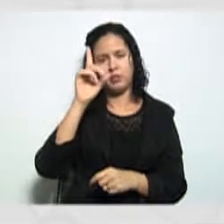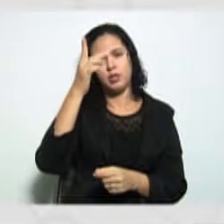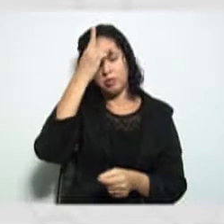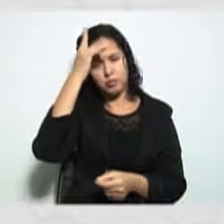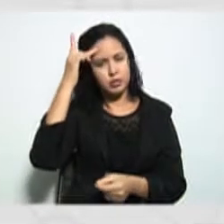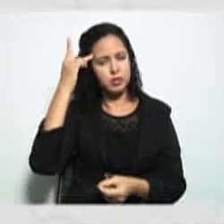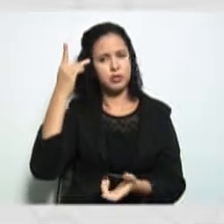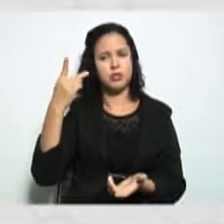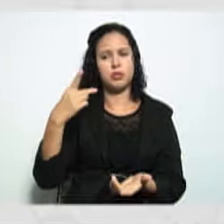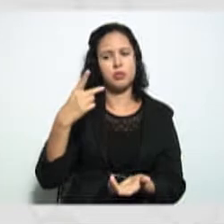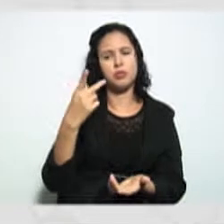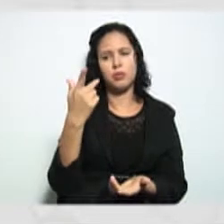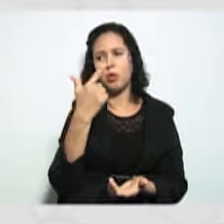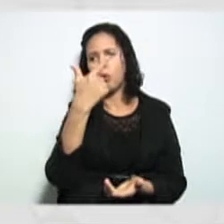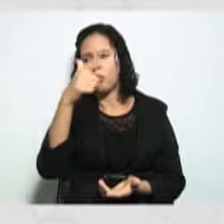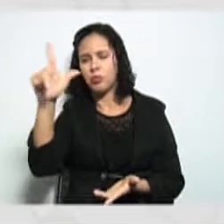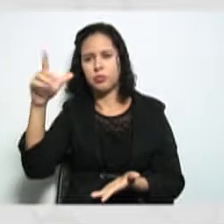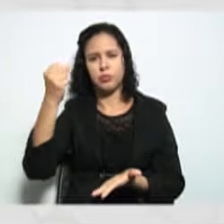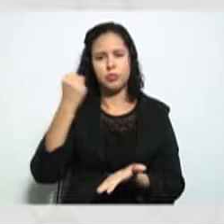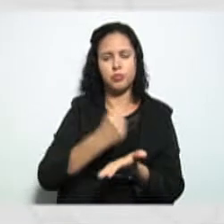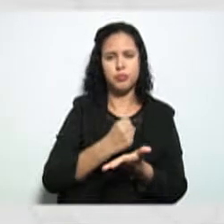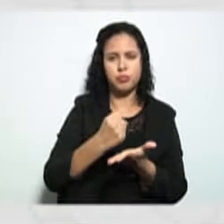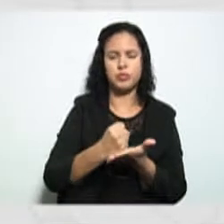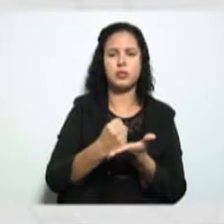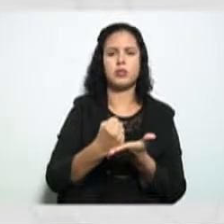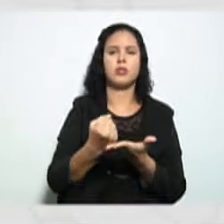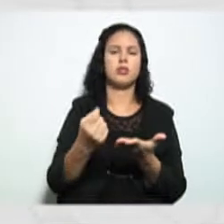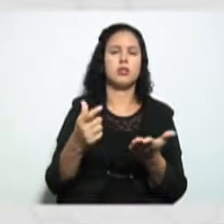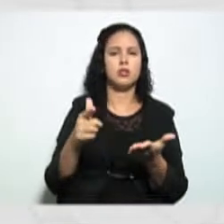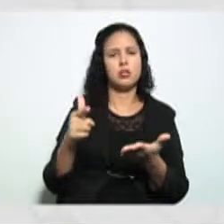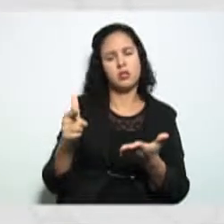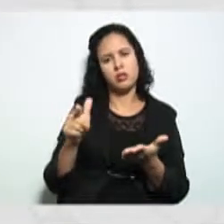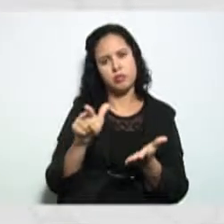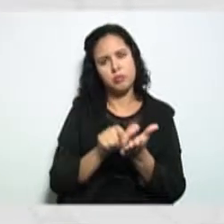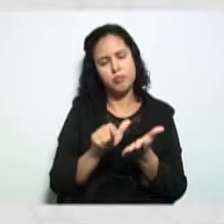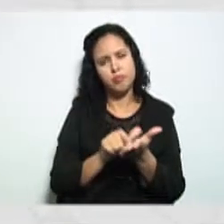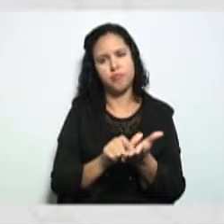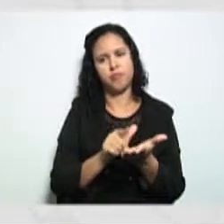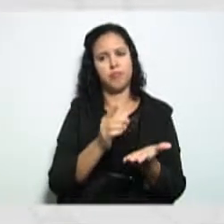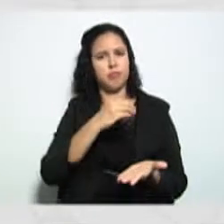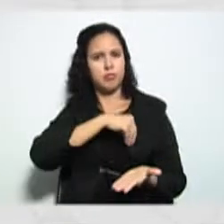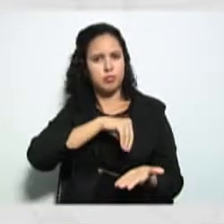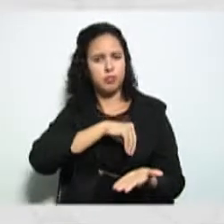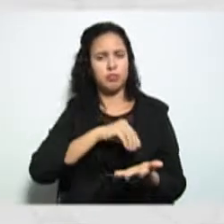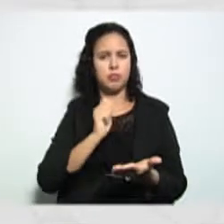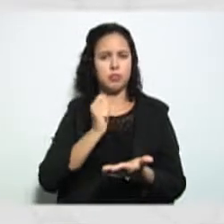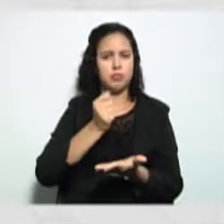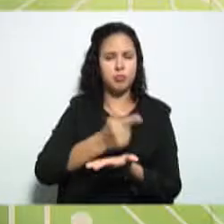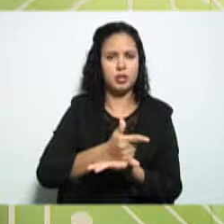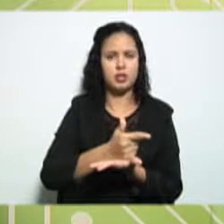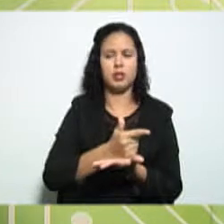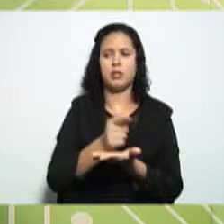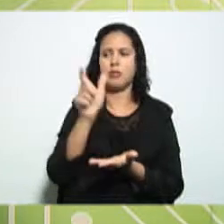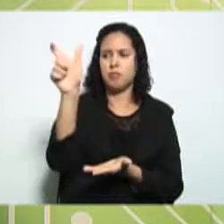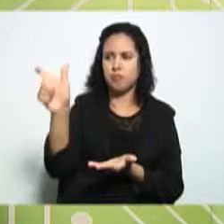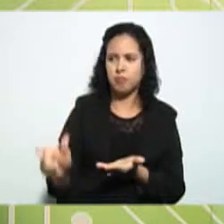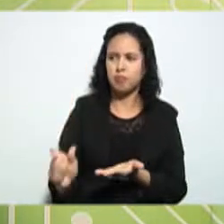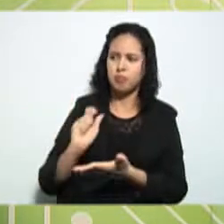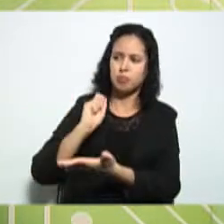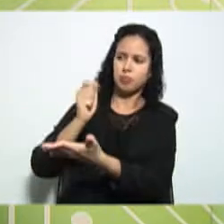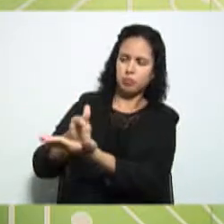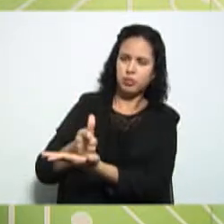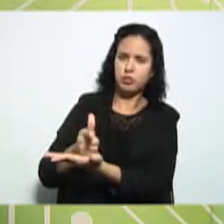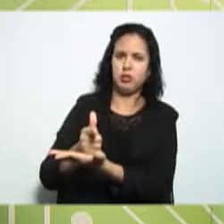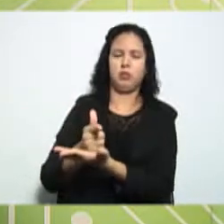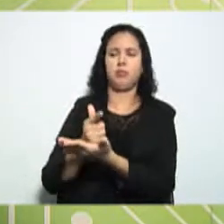contratações diretas, vão tomar decisões administrativas, liberar a folha de pagamento, pagar o fornecedor. São pessoas que vão tomar as ações que vão manter